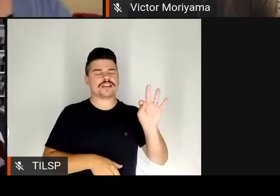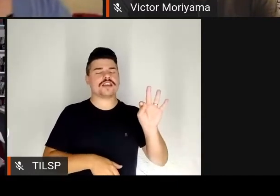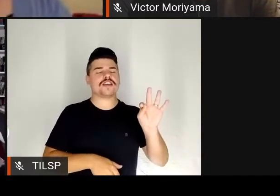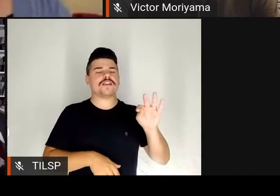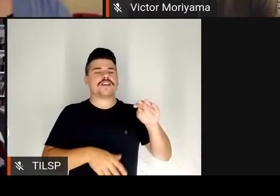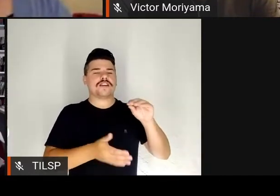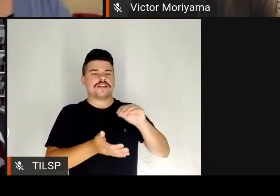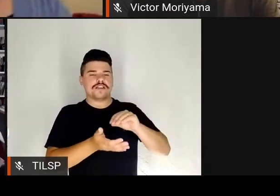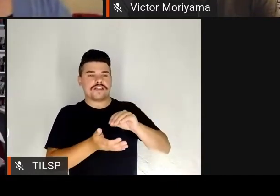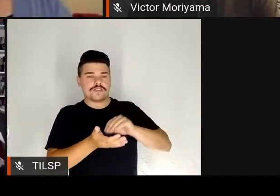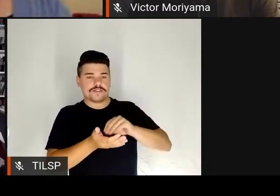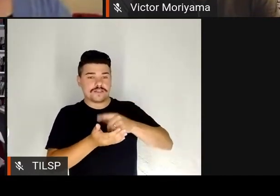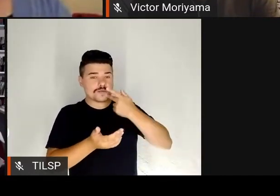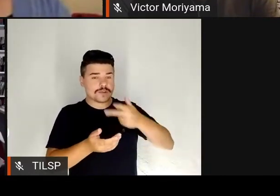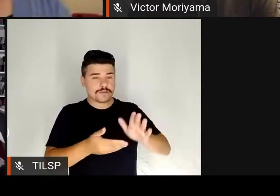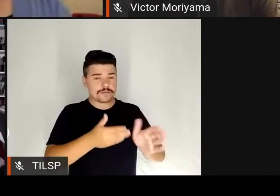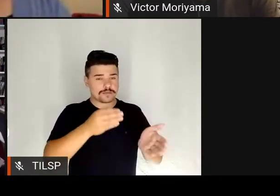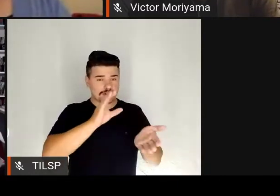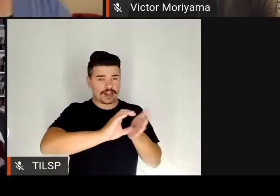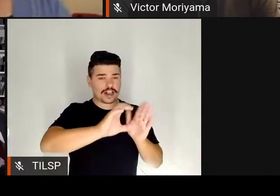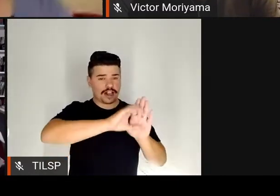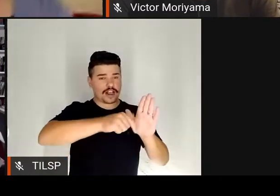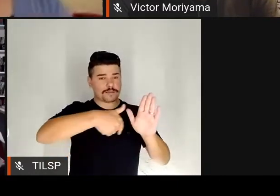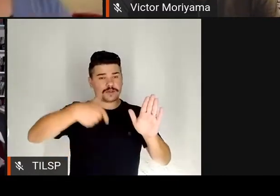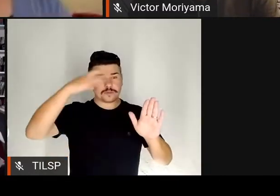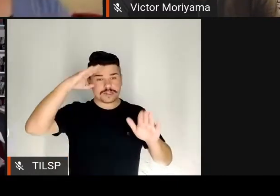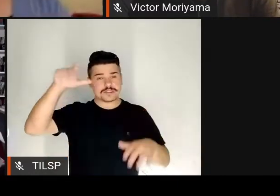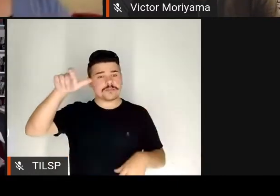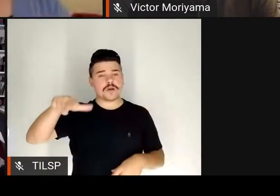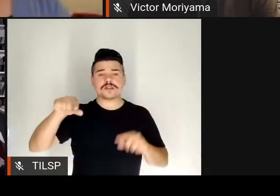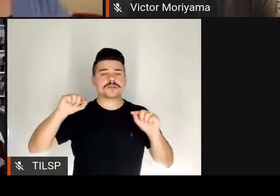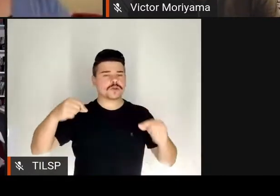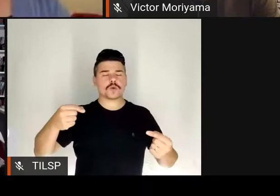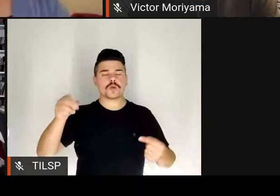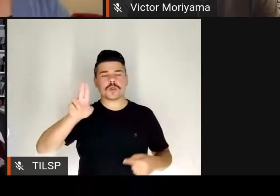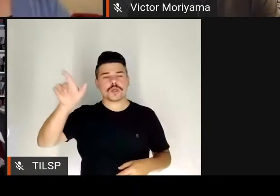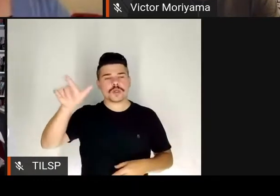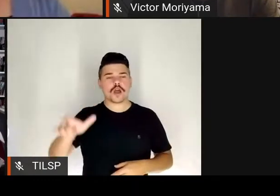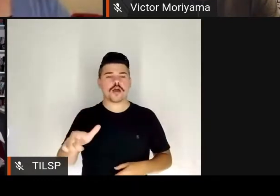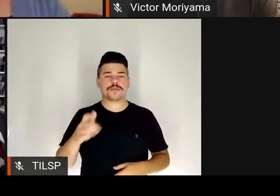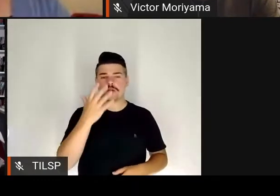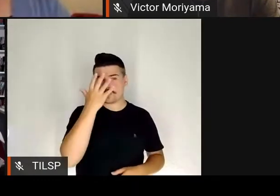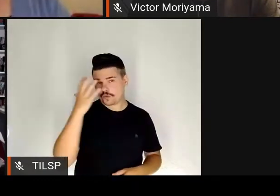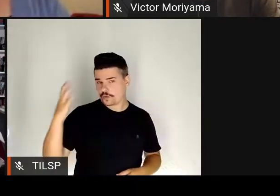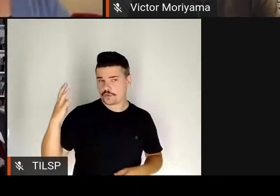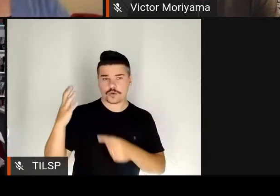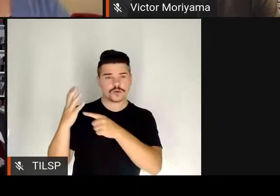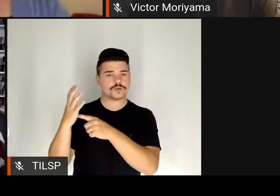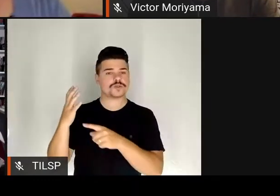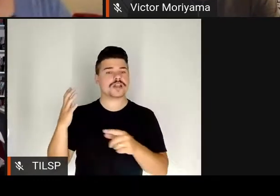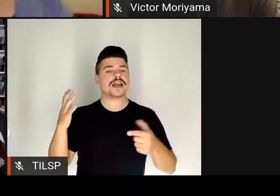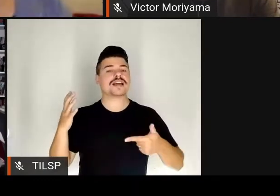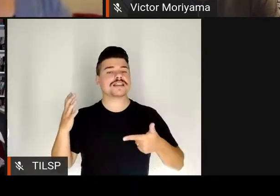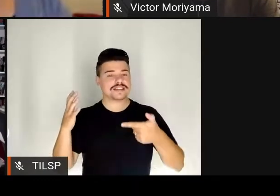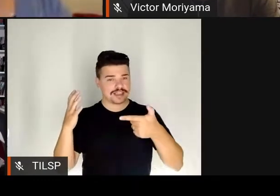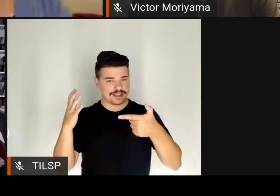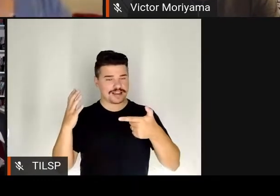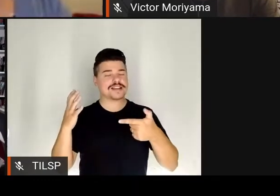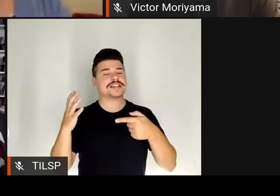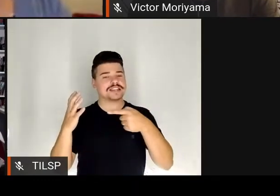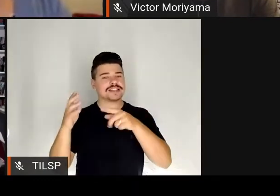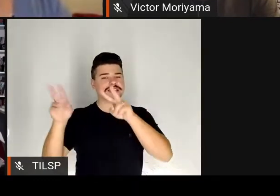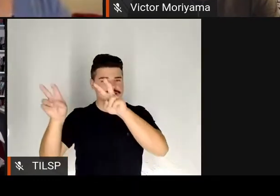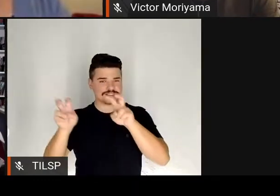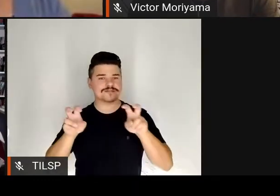um dos capítulos do livro do Friedrich chamava O Rosto da Guerra, e justamente esse vai ser o título,